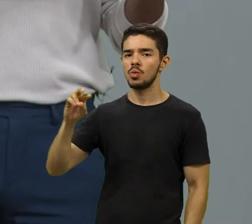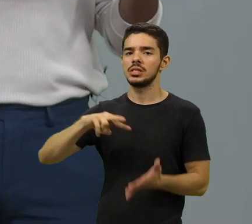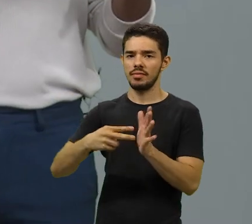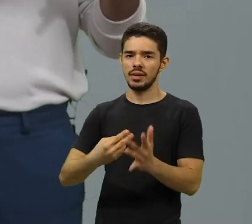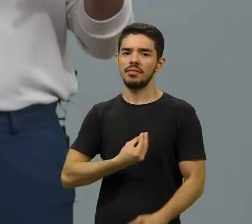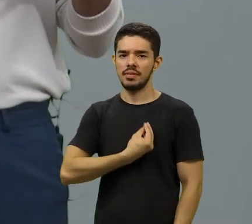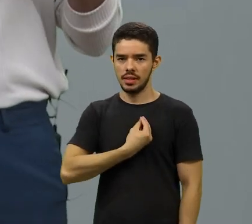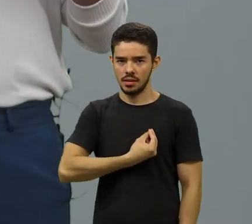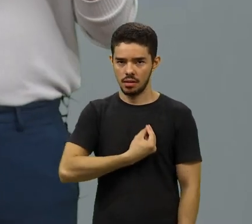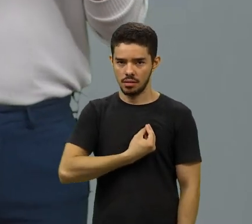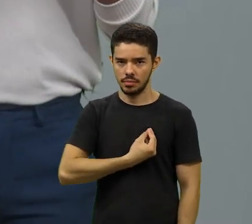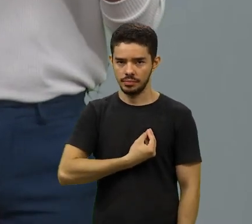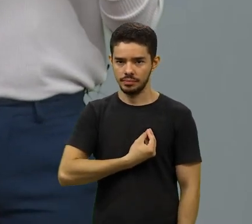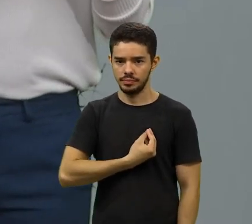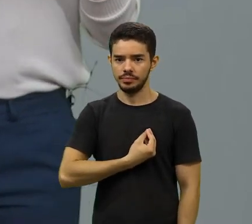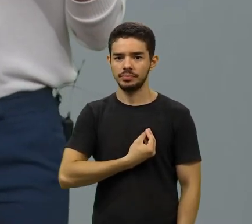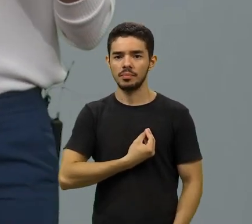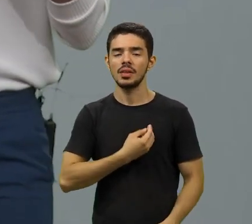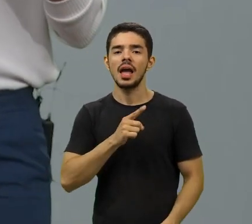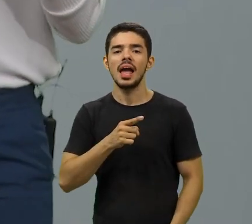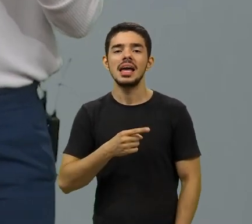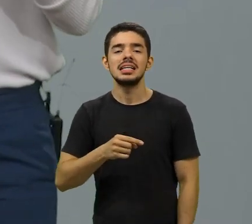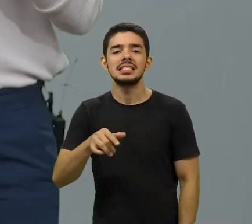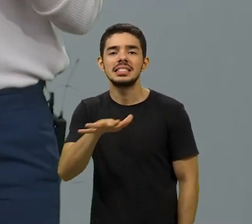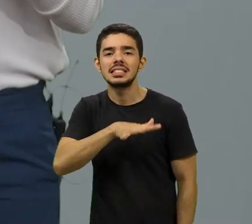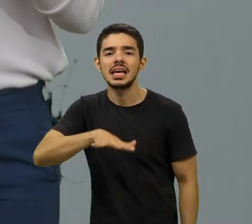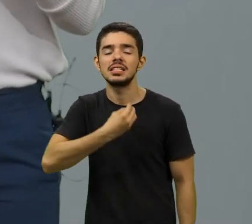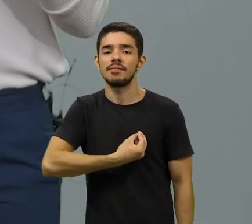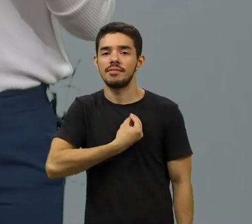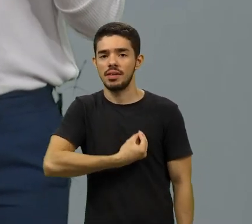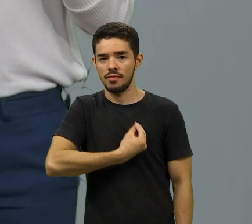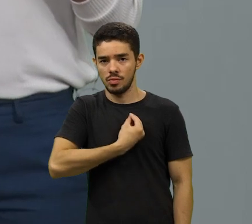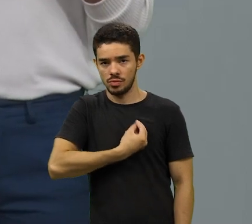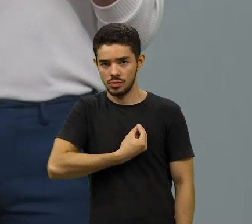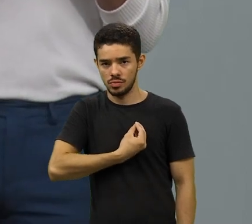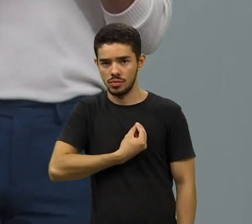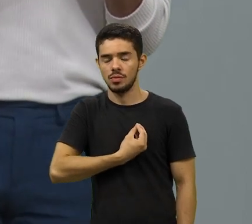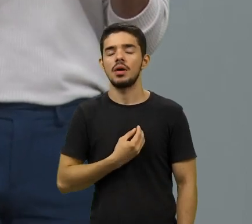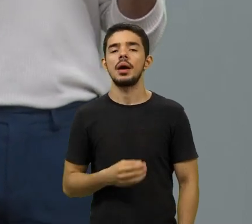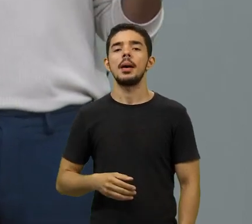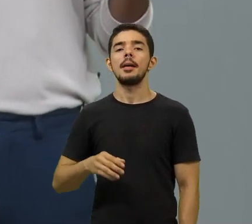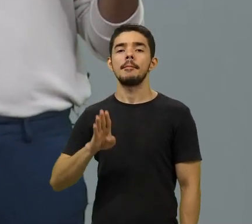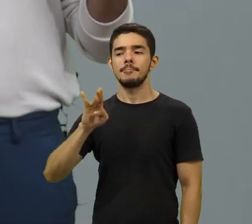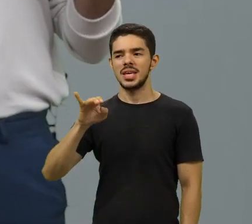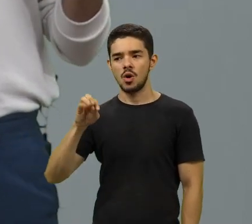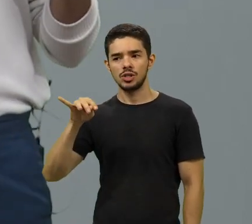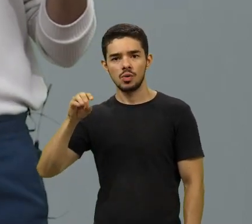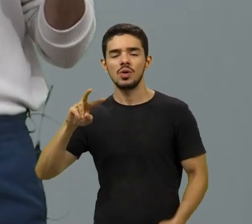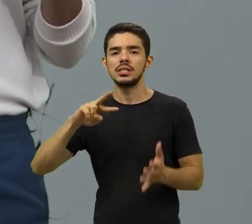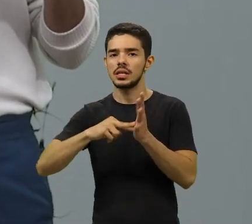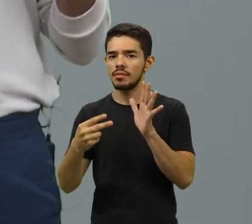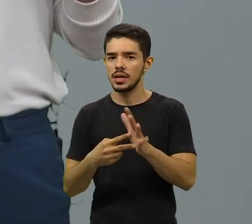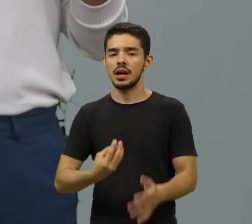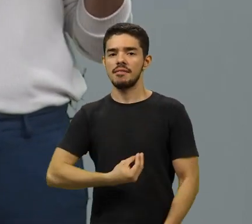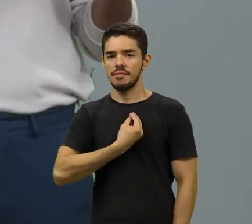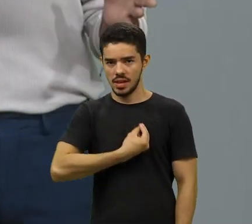de vida, né? E aí são seres vivos. Toda vez que você vê a palavra biótico, você vai